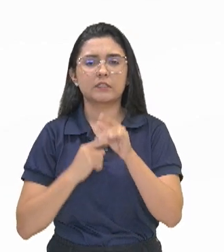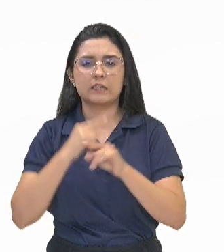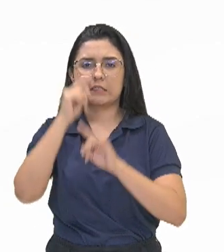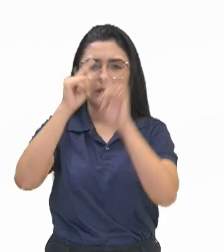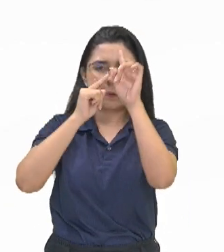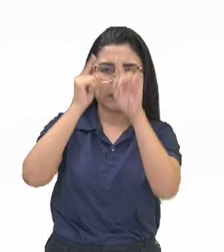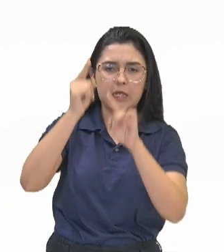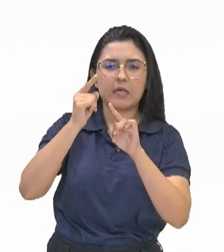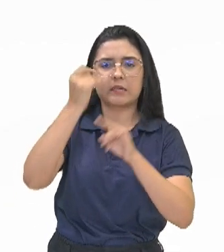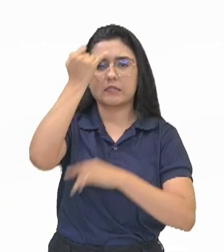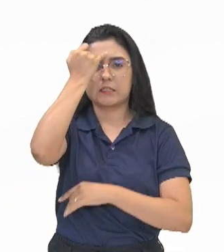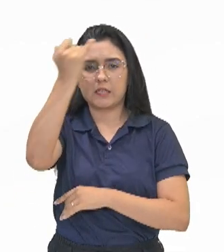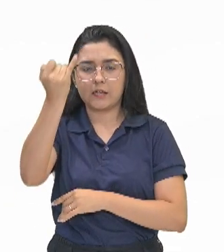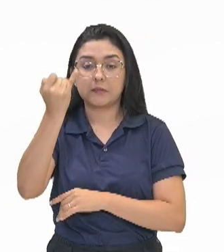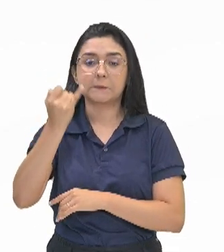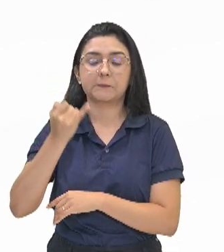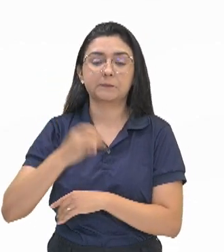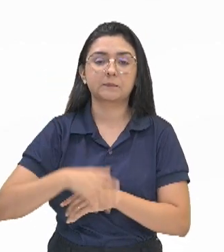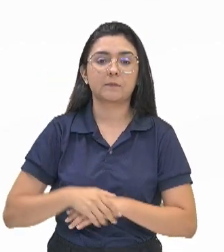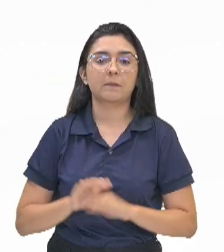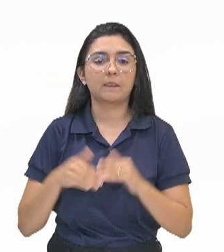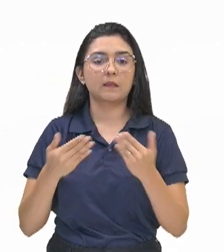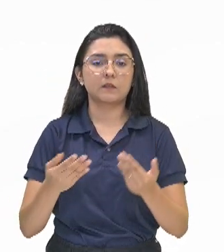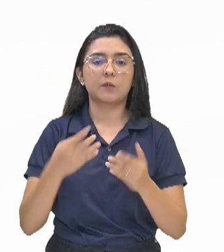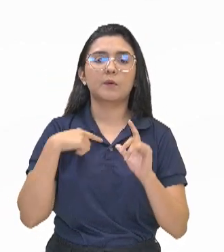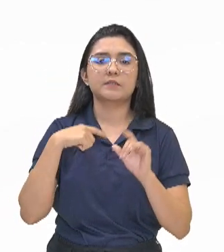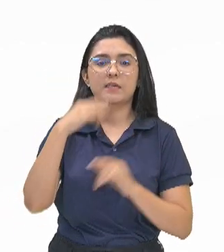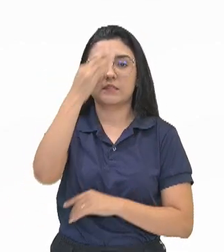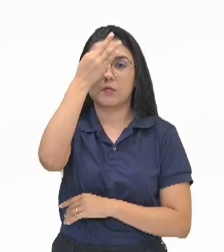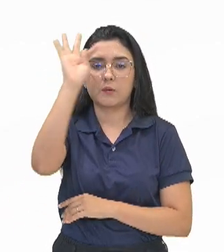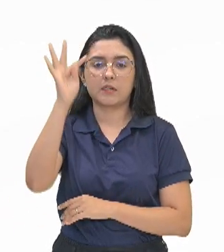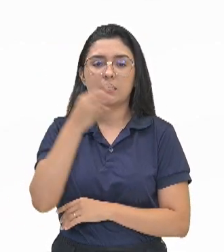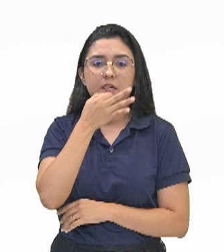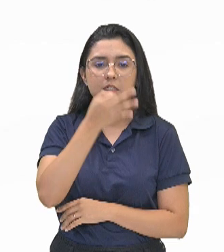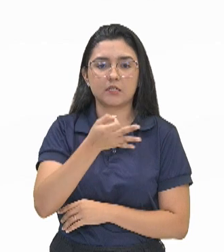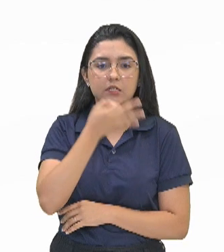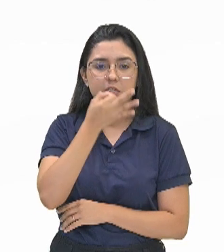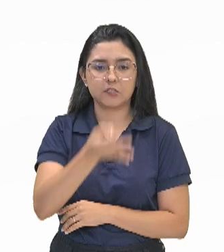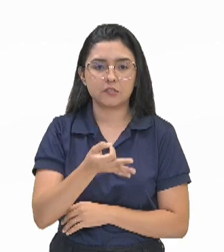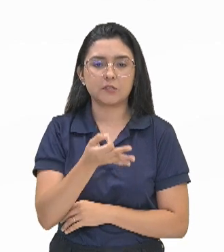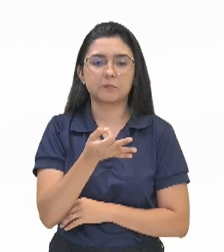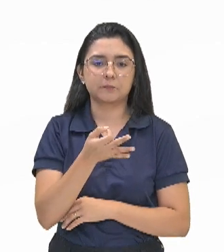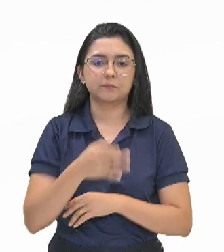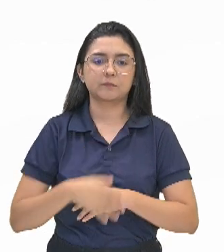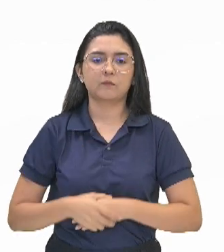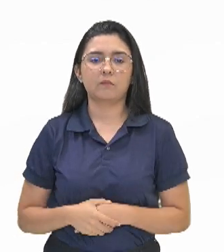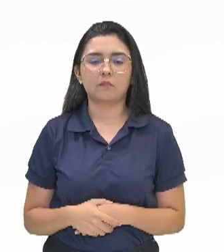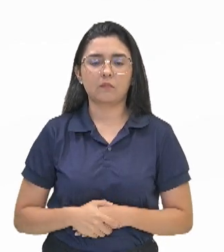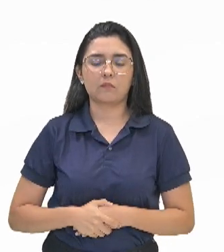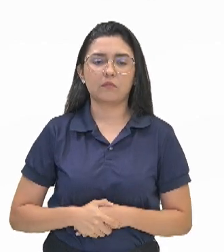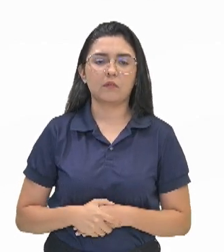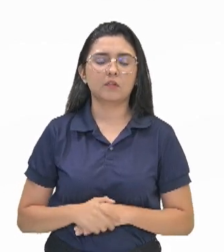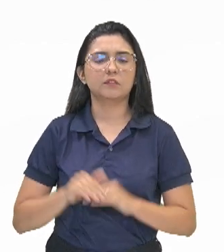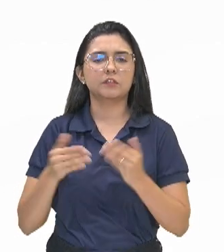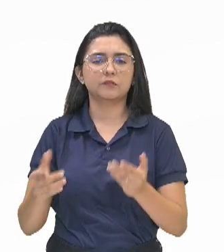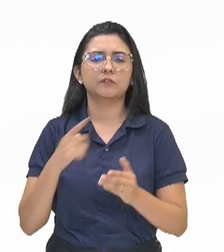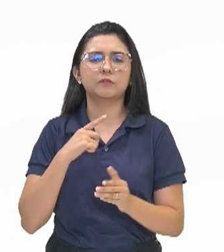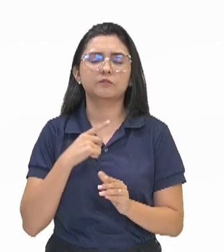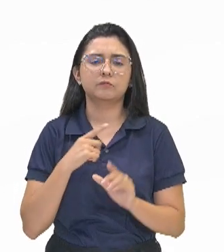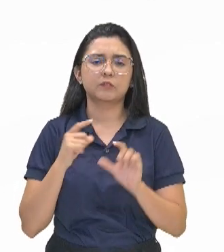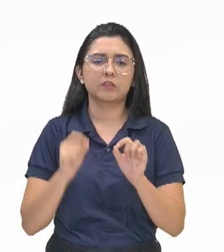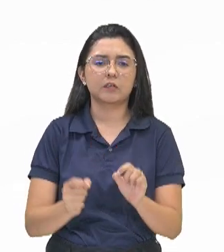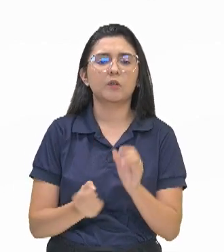crítica, que isso vinha emergindo, né, de algumas contradições que foram surgindo